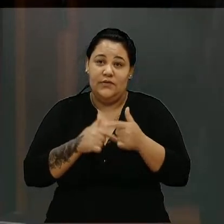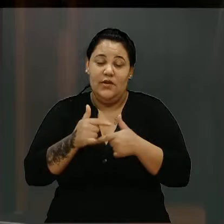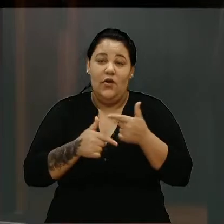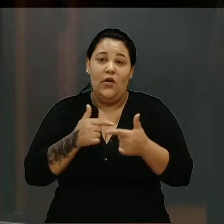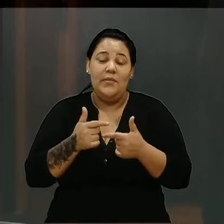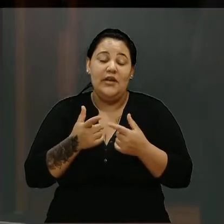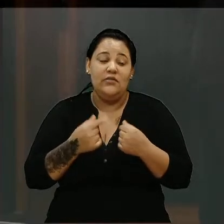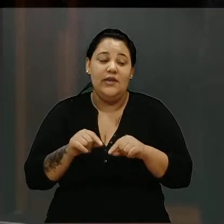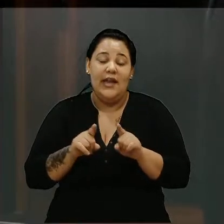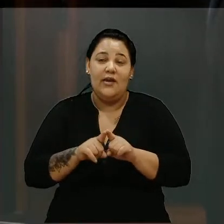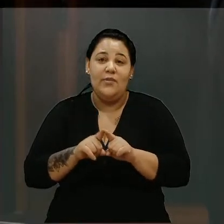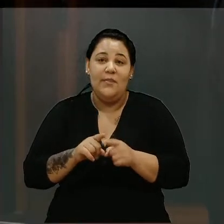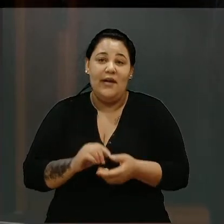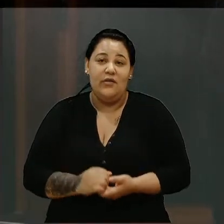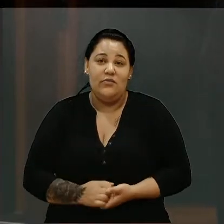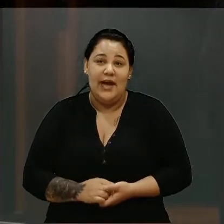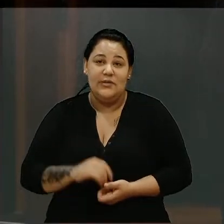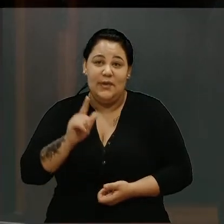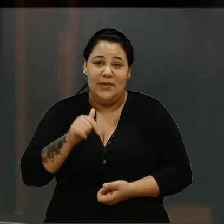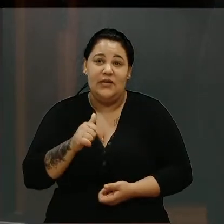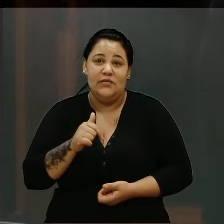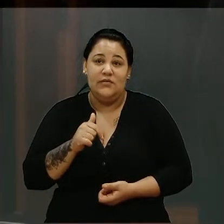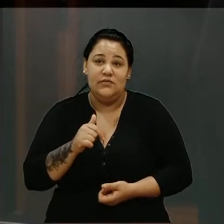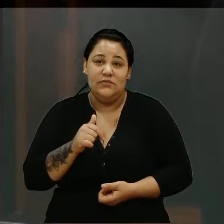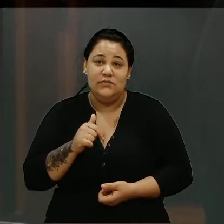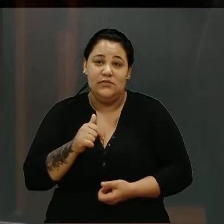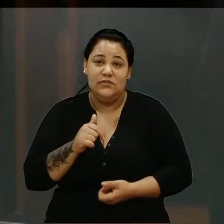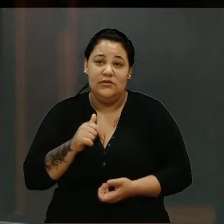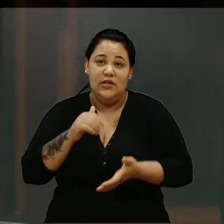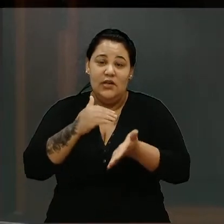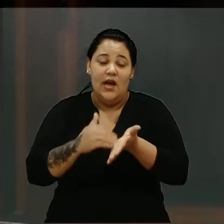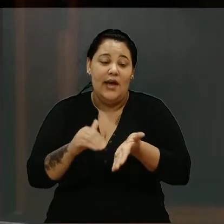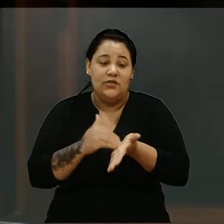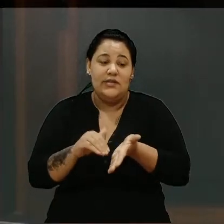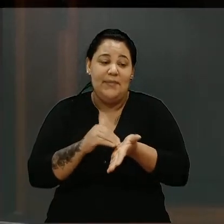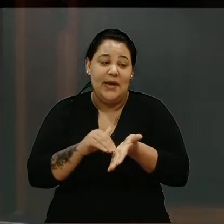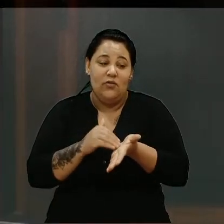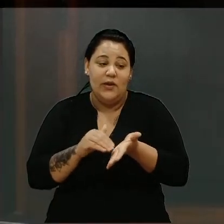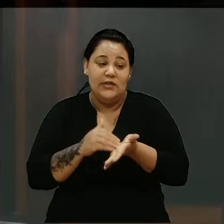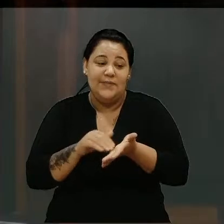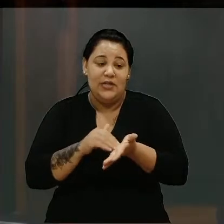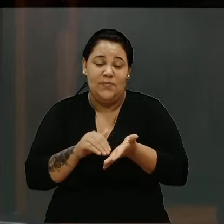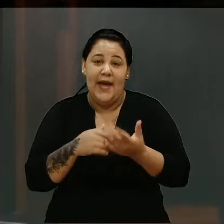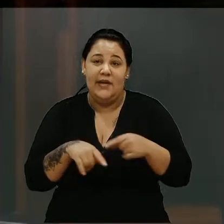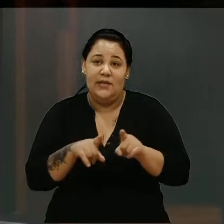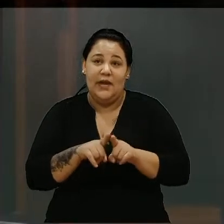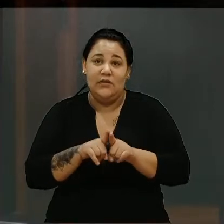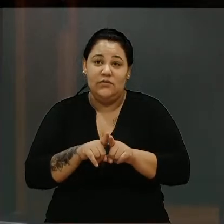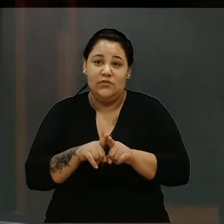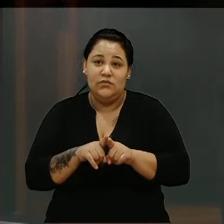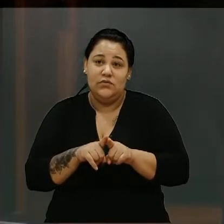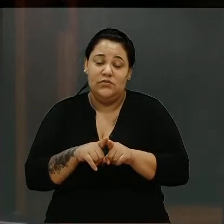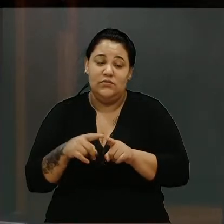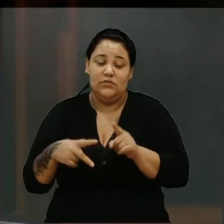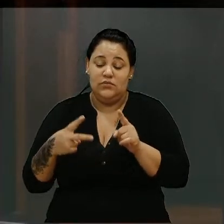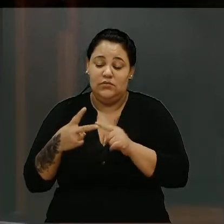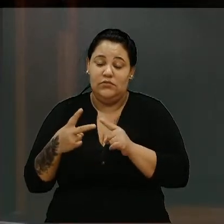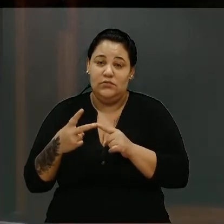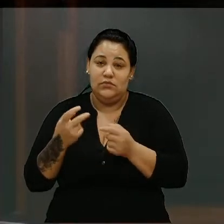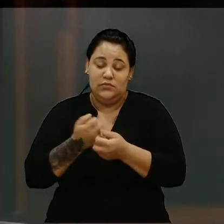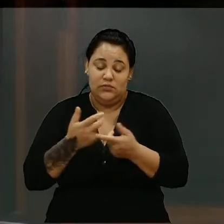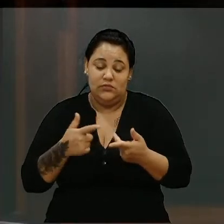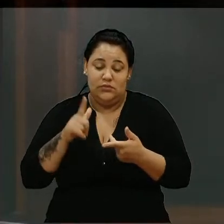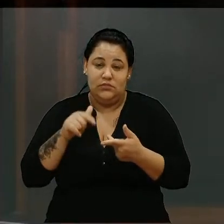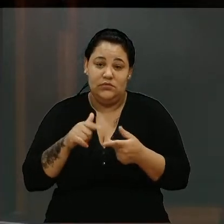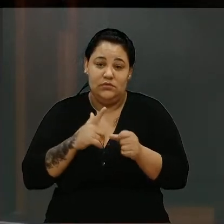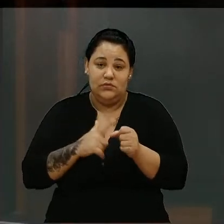do Executivo. A decisão tem que vir da Secretaria do Meio Ambiente. Primeiro ponto, né? Segundo ponto é que a cidade